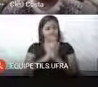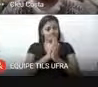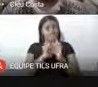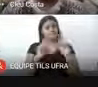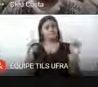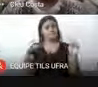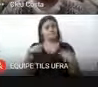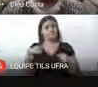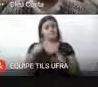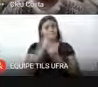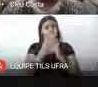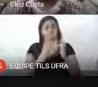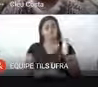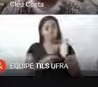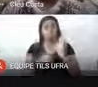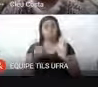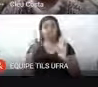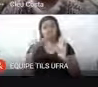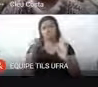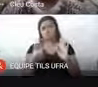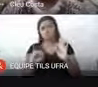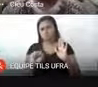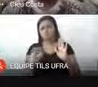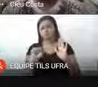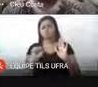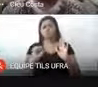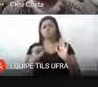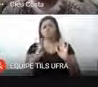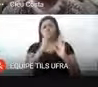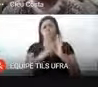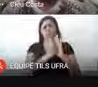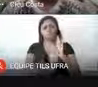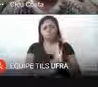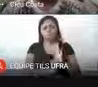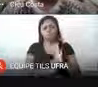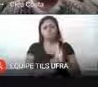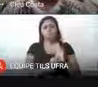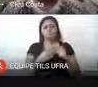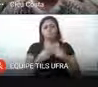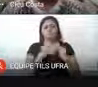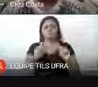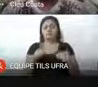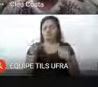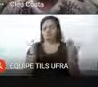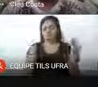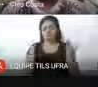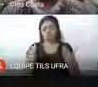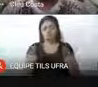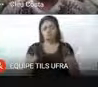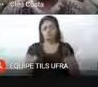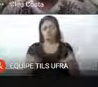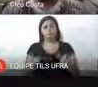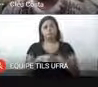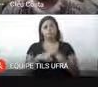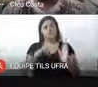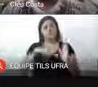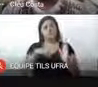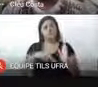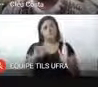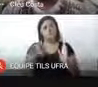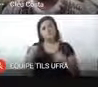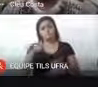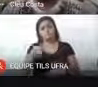que é bom que vocês preencham, que além de nós fazermos uma dupla checagem, a gente lê se vocês têm alguma